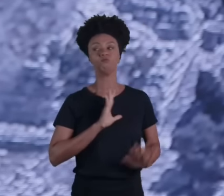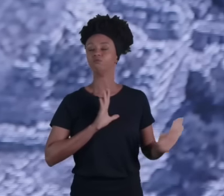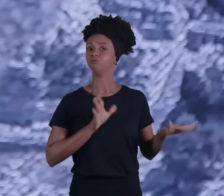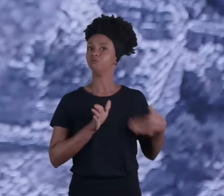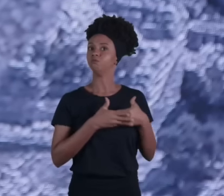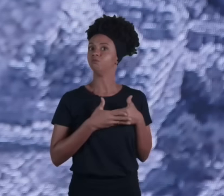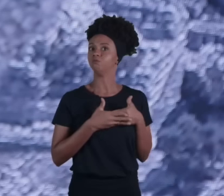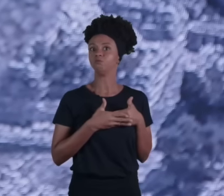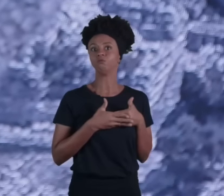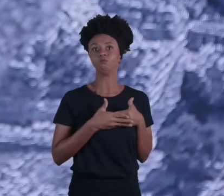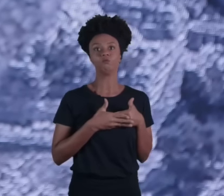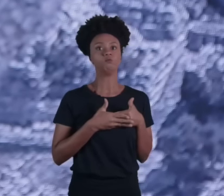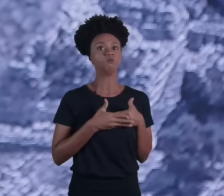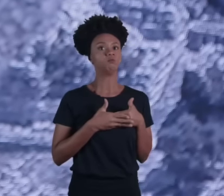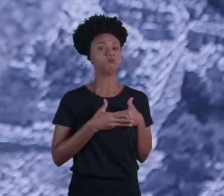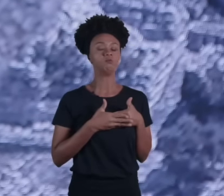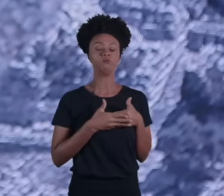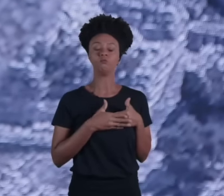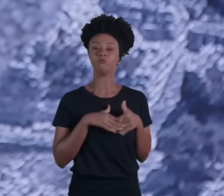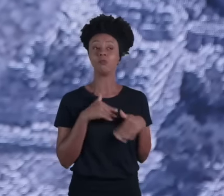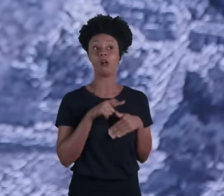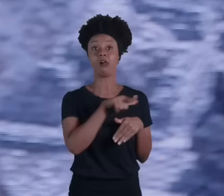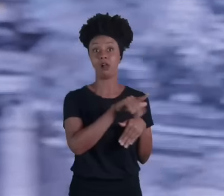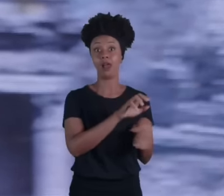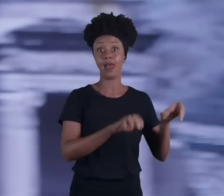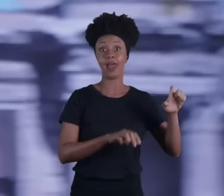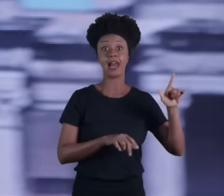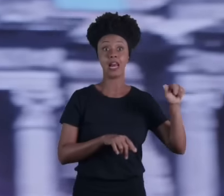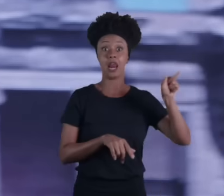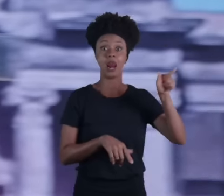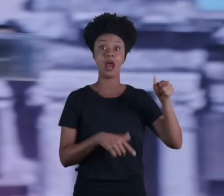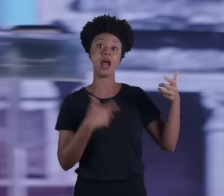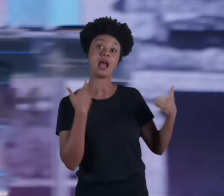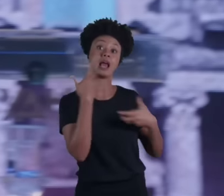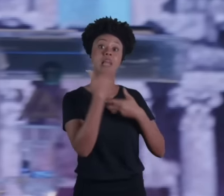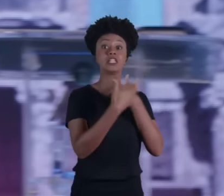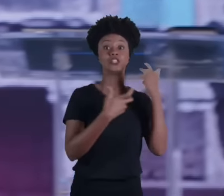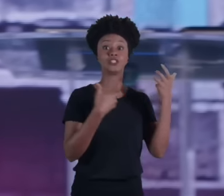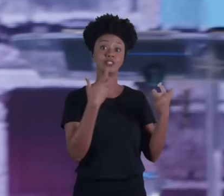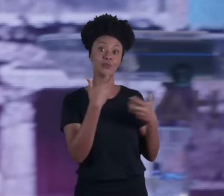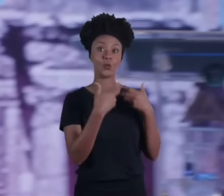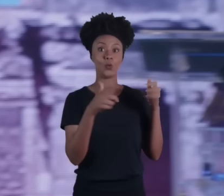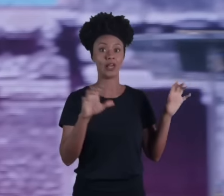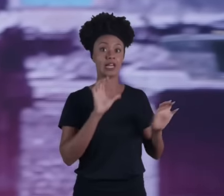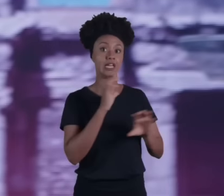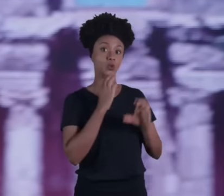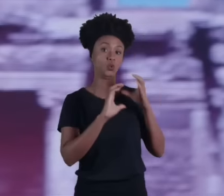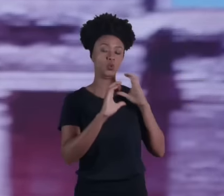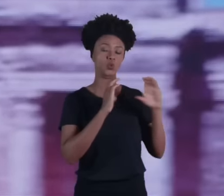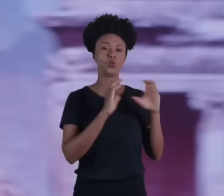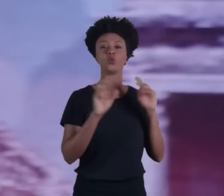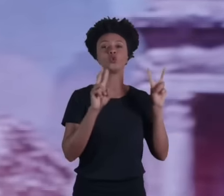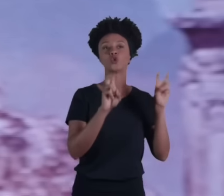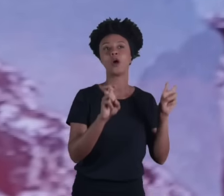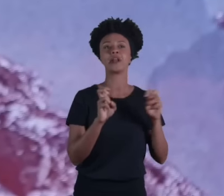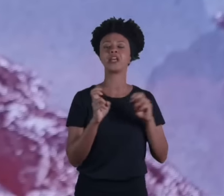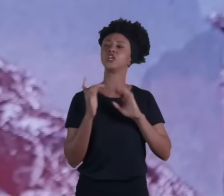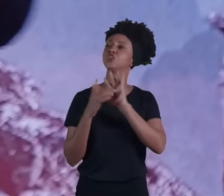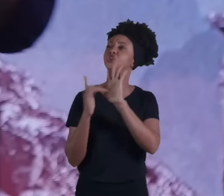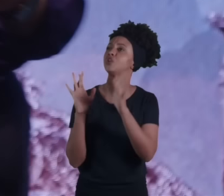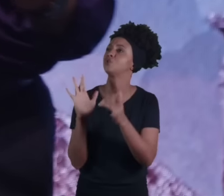duro. Quando ela começou a cantar: como agradecer a Jesus o